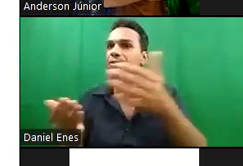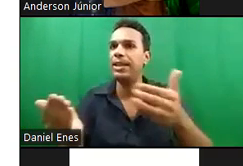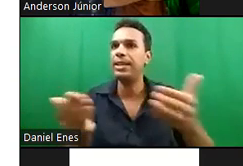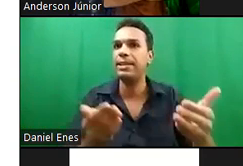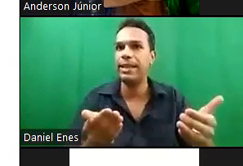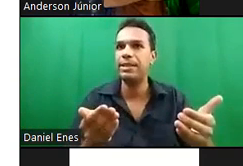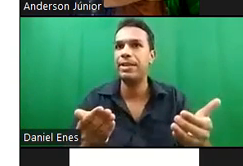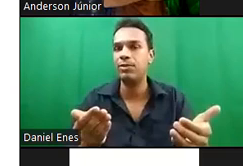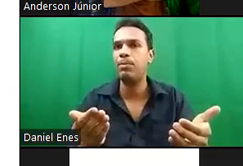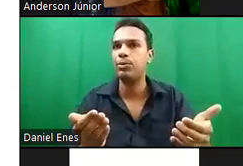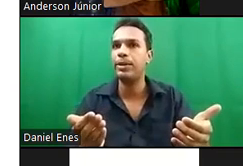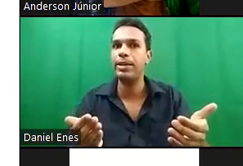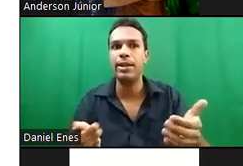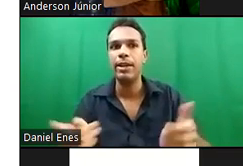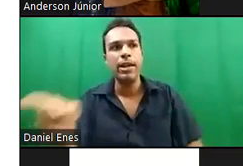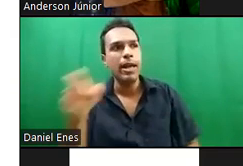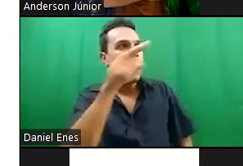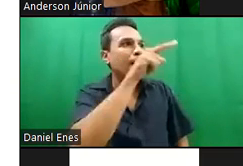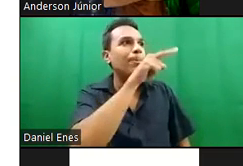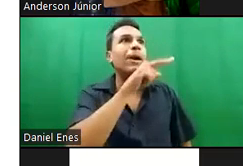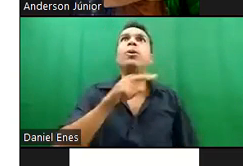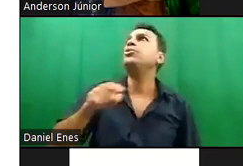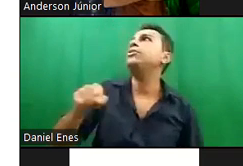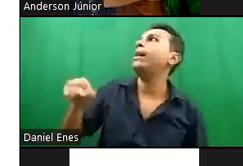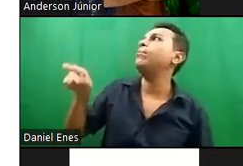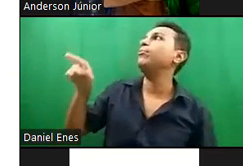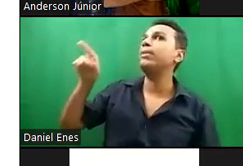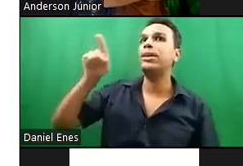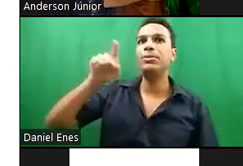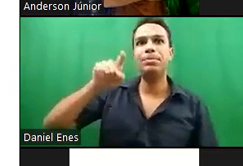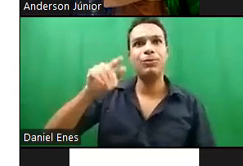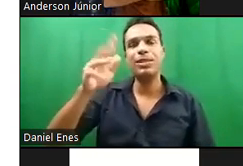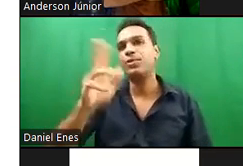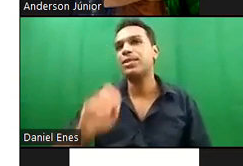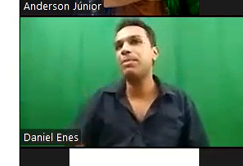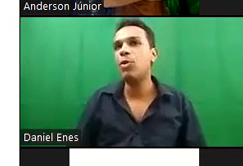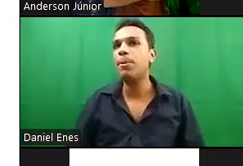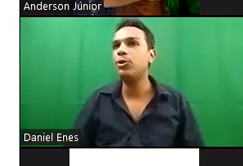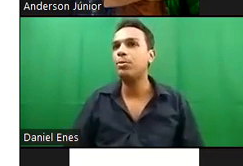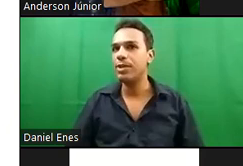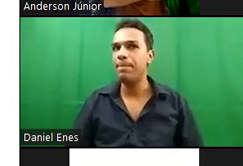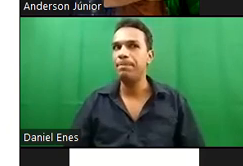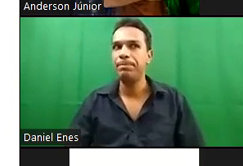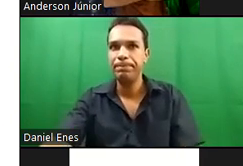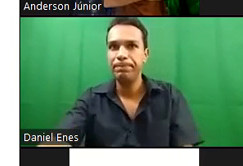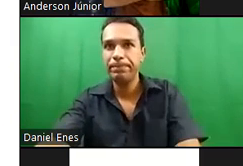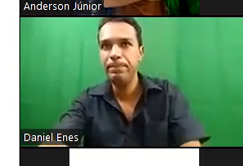na diferença delas na língua portuguesa, para onde eu estiver apontando, vocês vão saber qual pronome